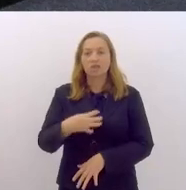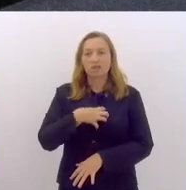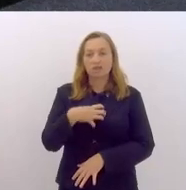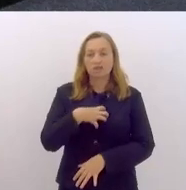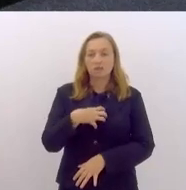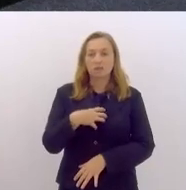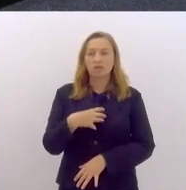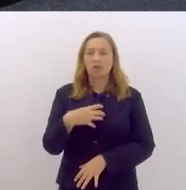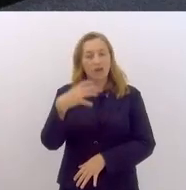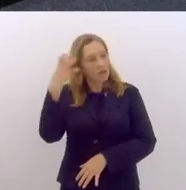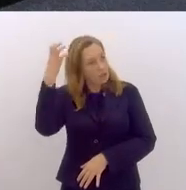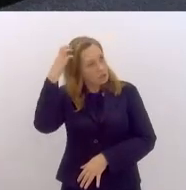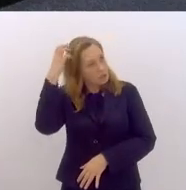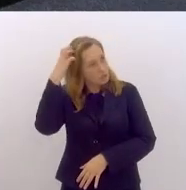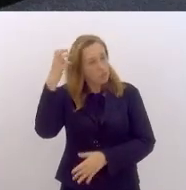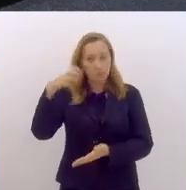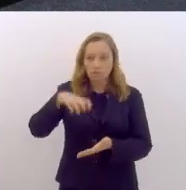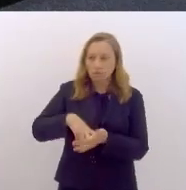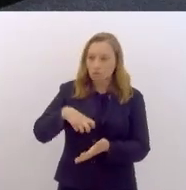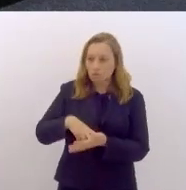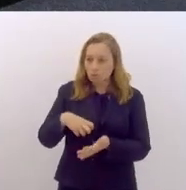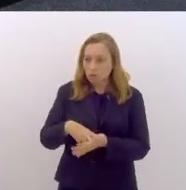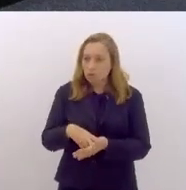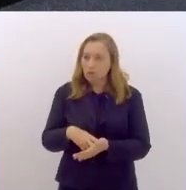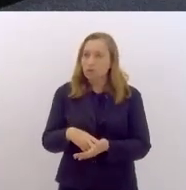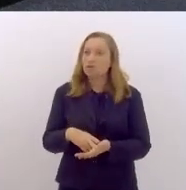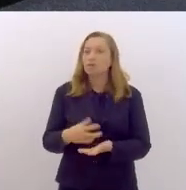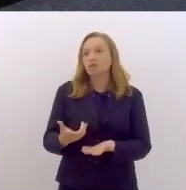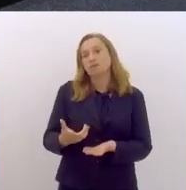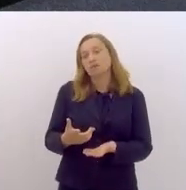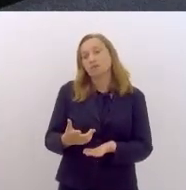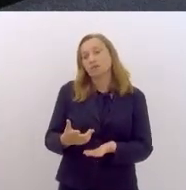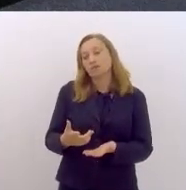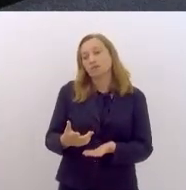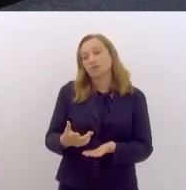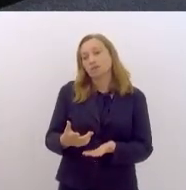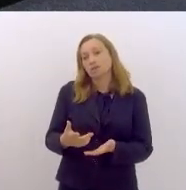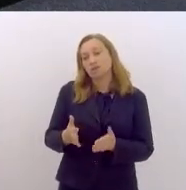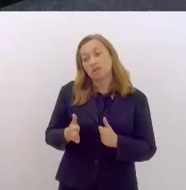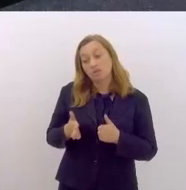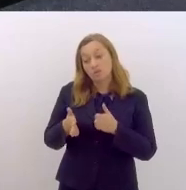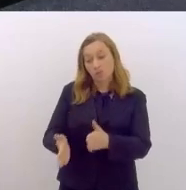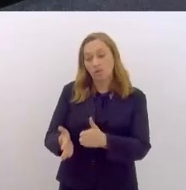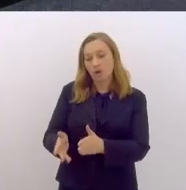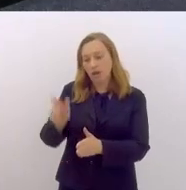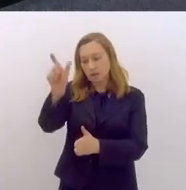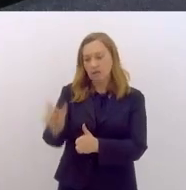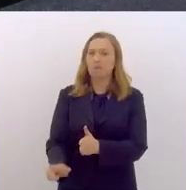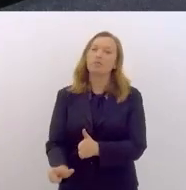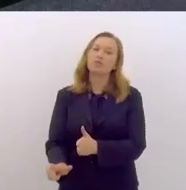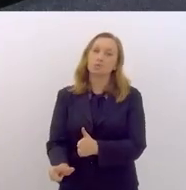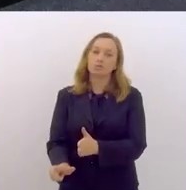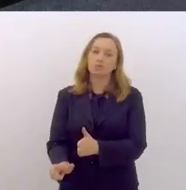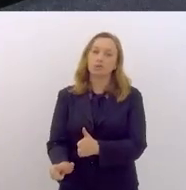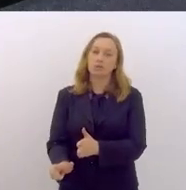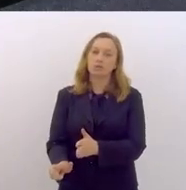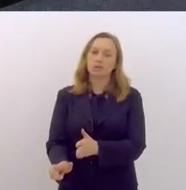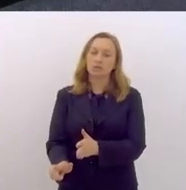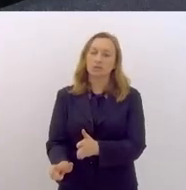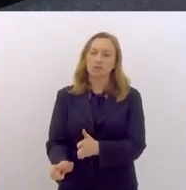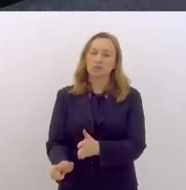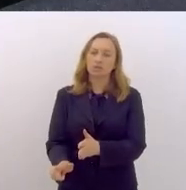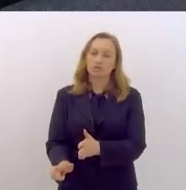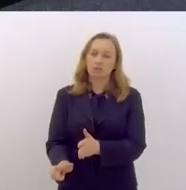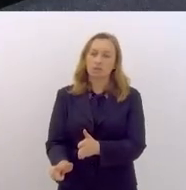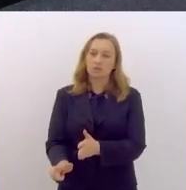as punições, as sanções... Tem que, né, ser proporcionais. Tem que ser proporcionais e, dependendo do caso, tem que